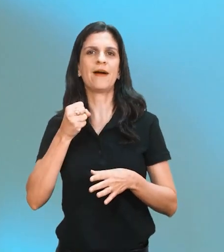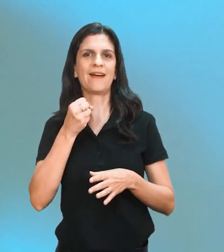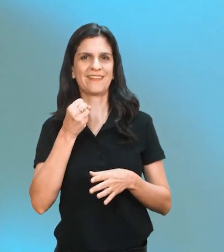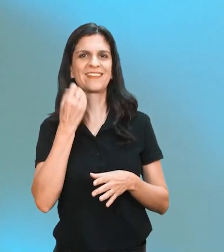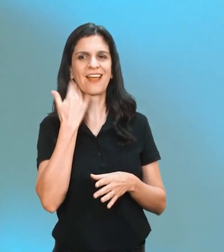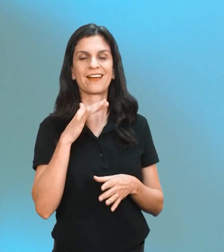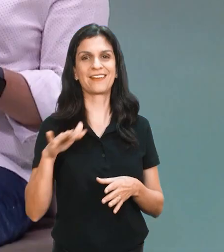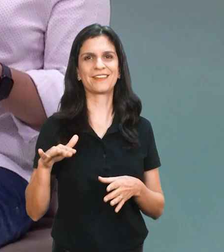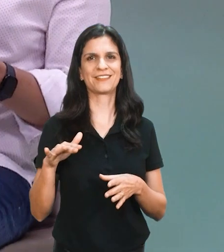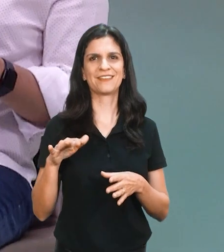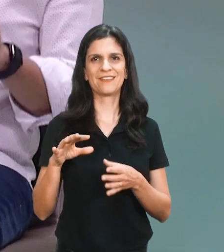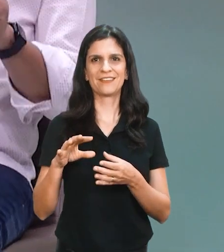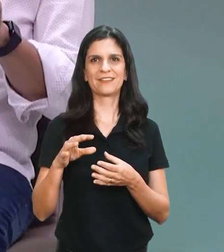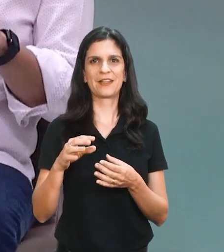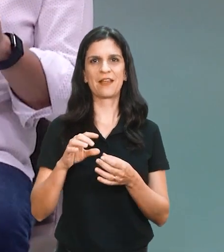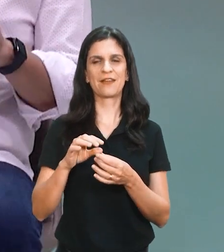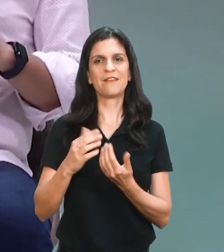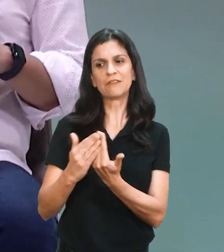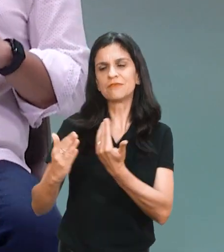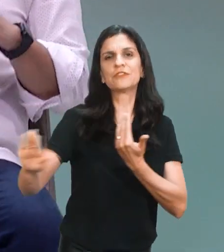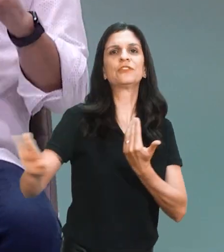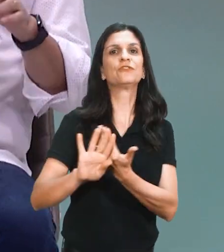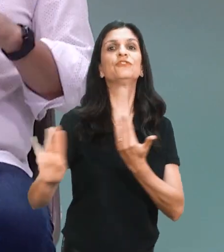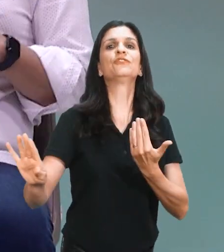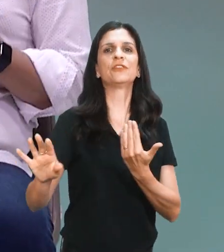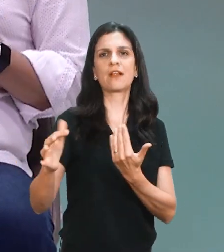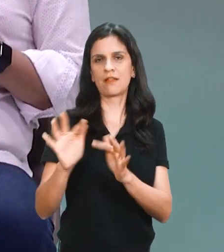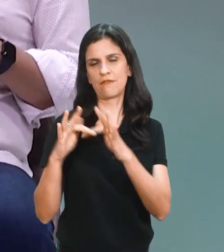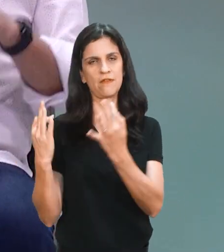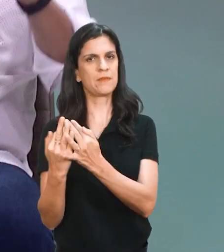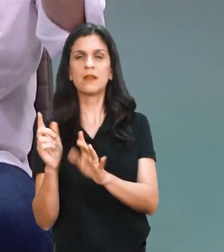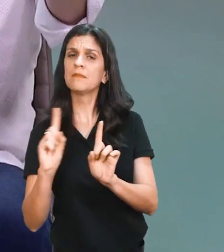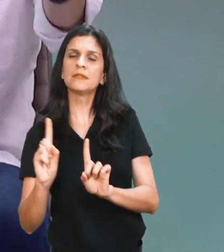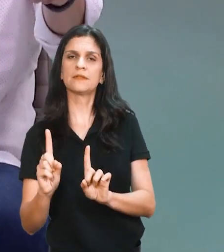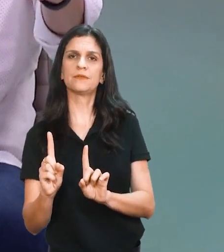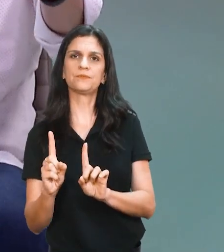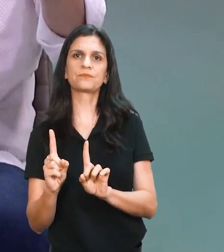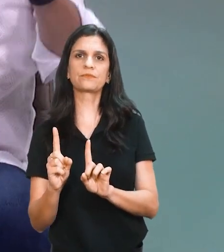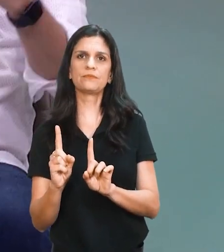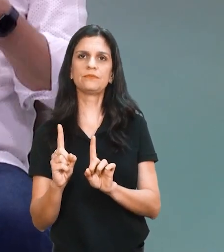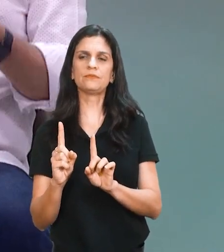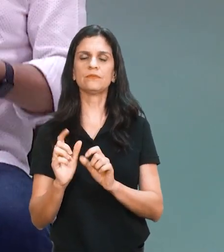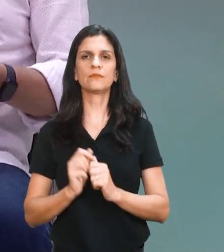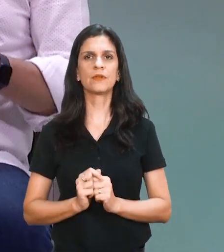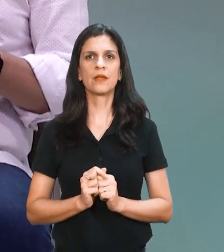gente percebe isso, inclusive numa das visitas de uns conselhos que a gente estava, uma mãe